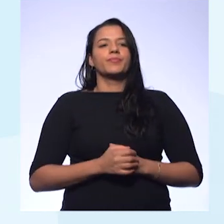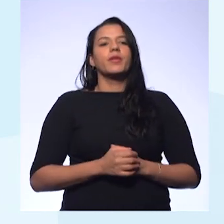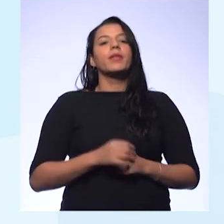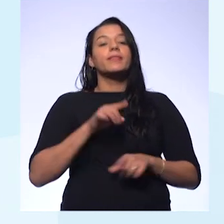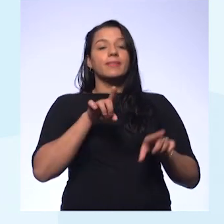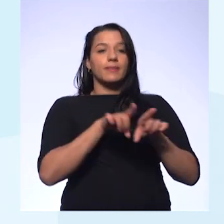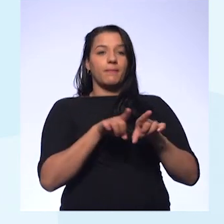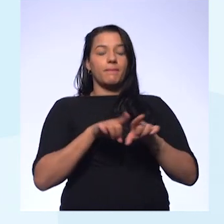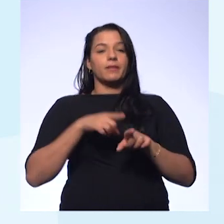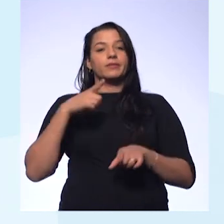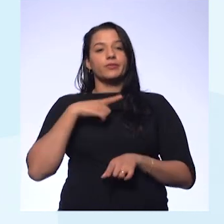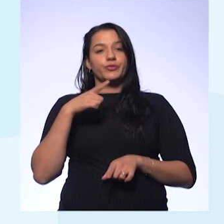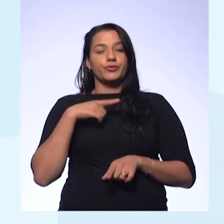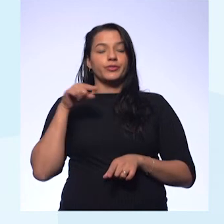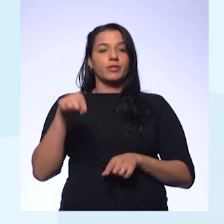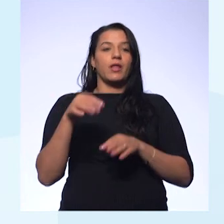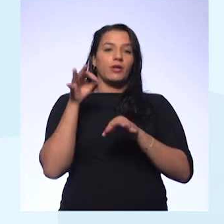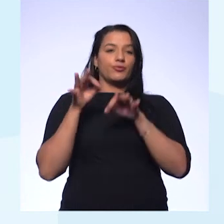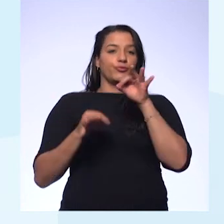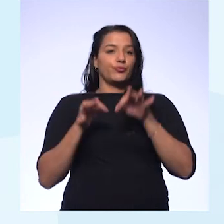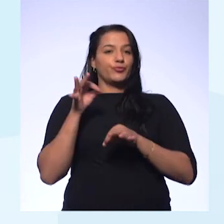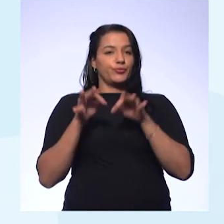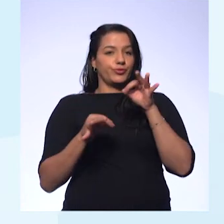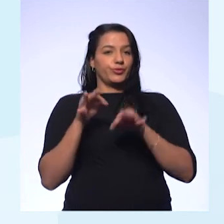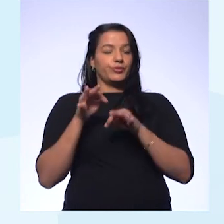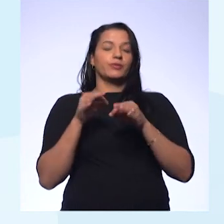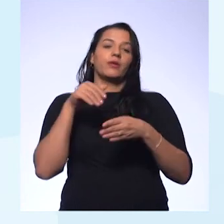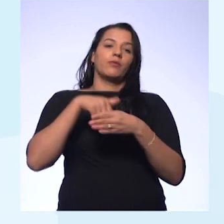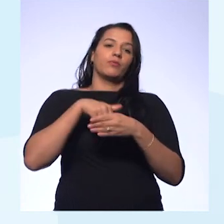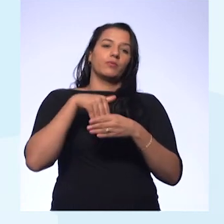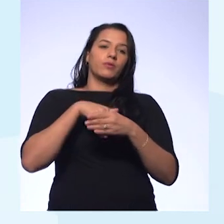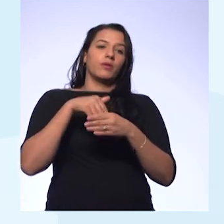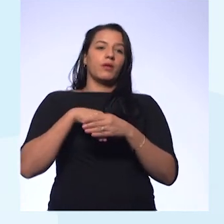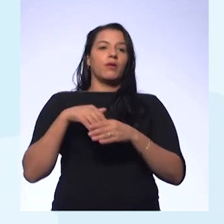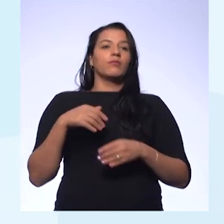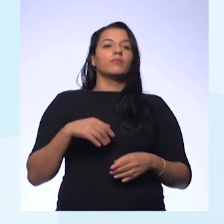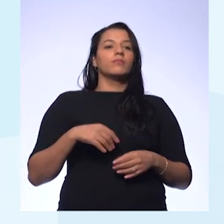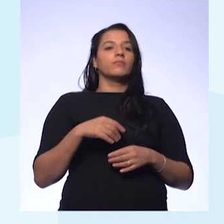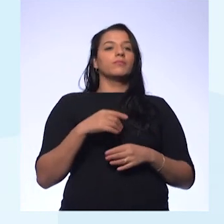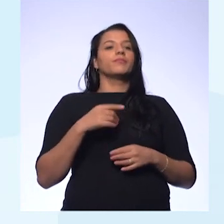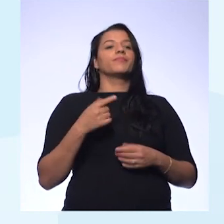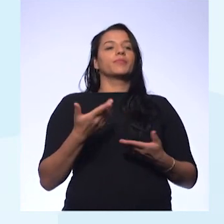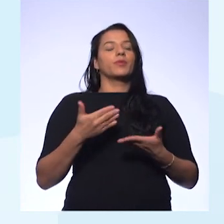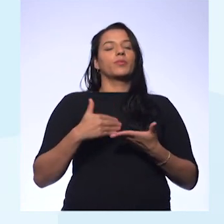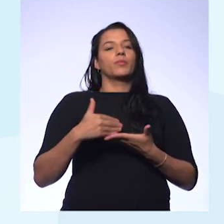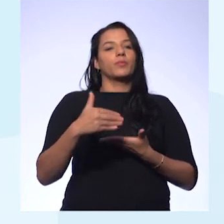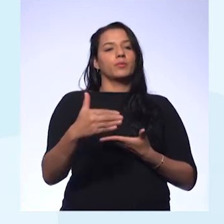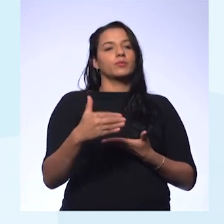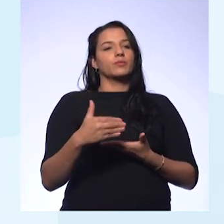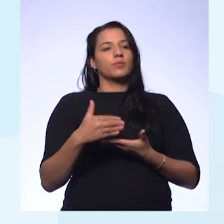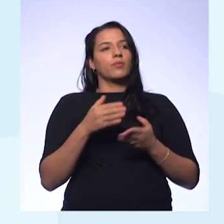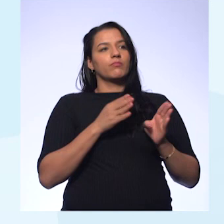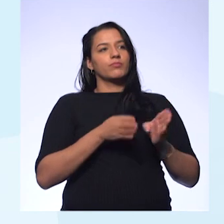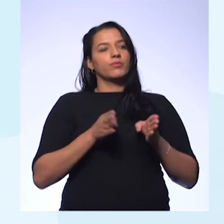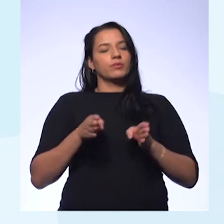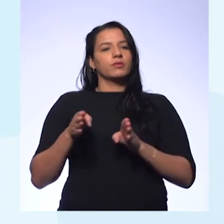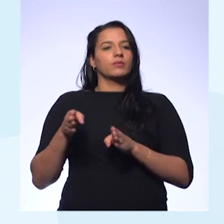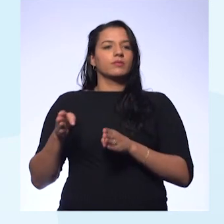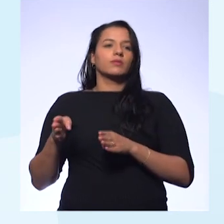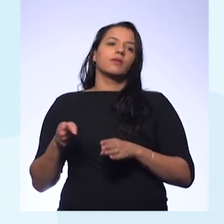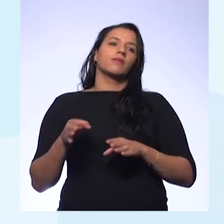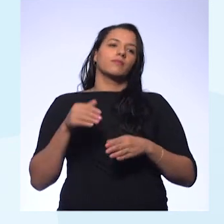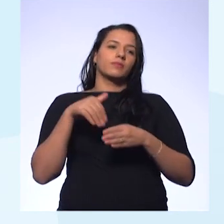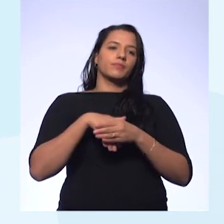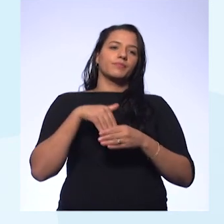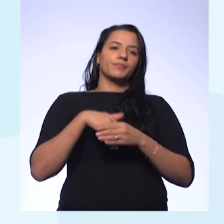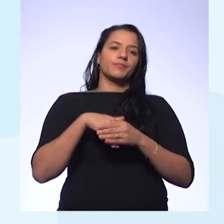justiça eleitoral, que a gente sabe que hoje existe, mas em 1930 não existia. Pasmem vocês, quem organizavam as eleições